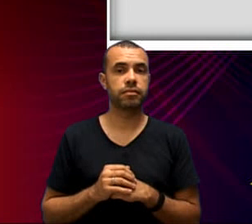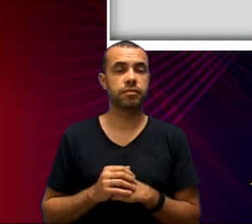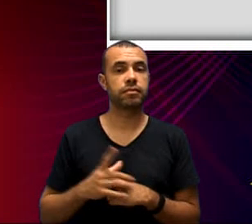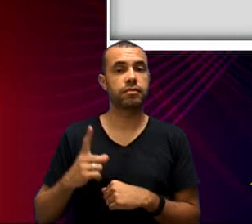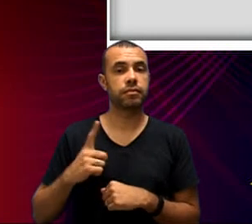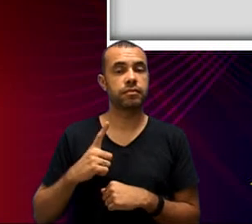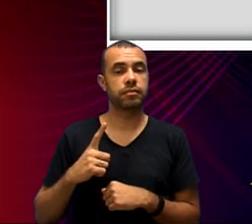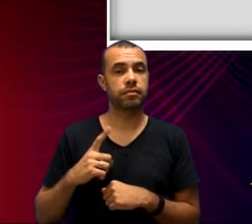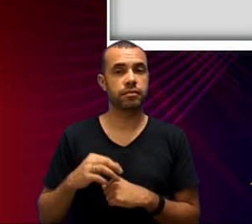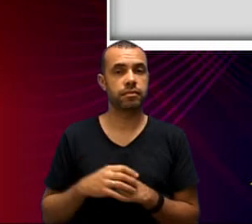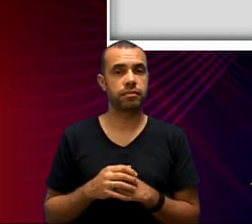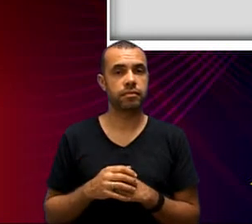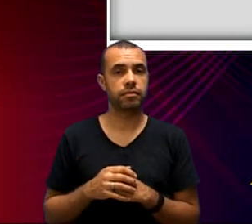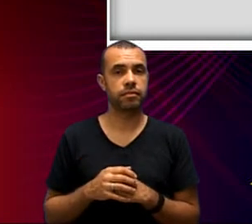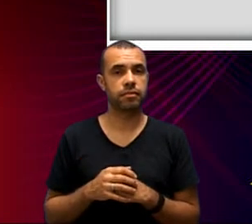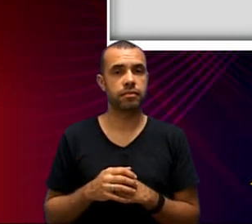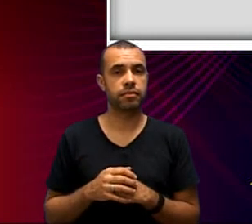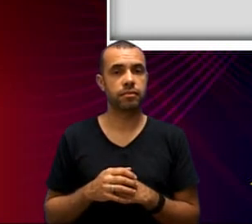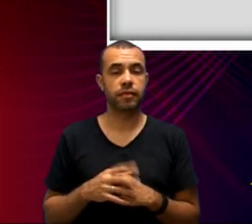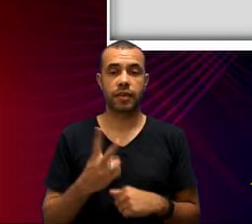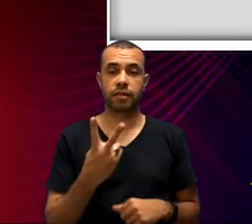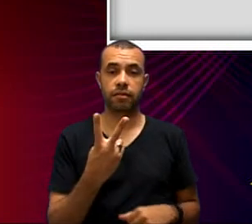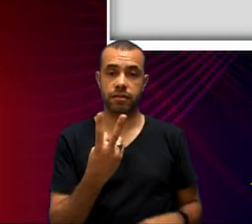Dentro dos, dos